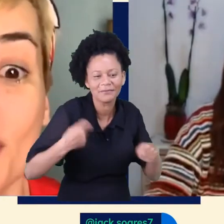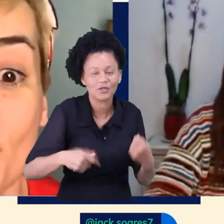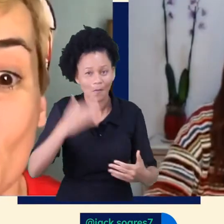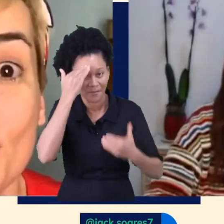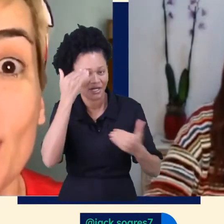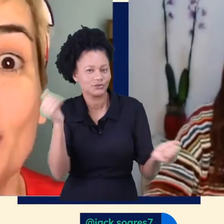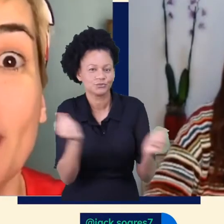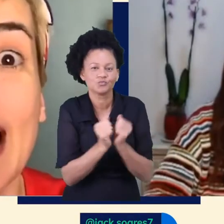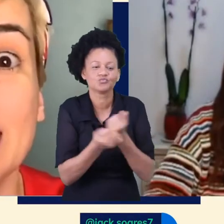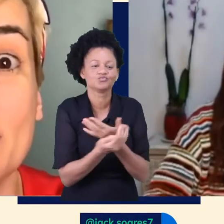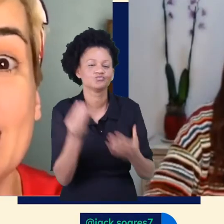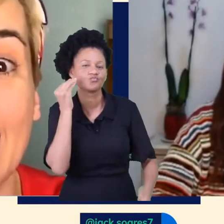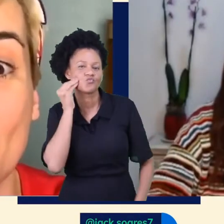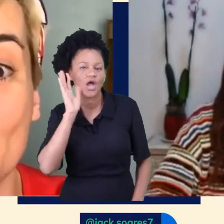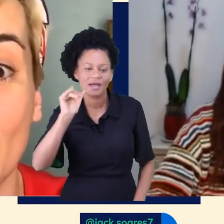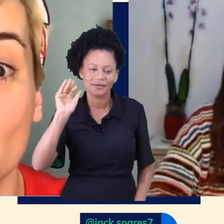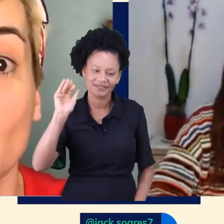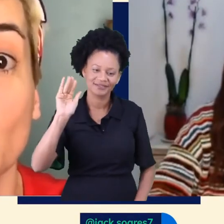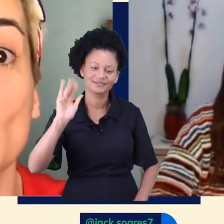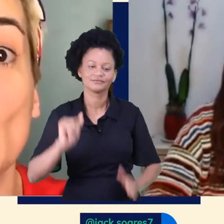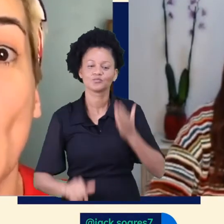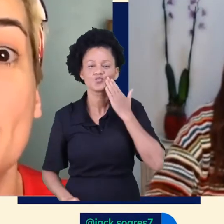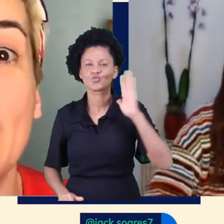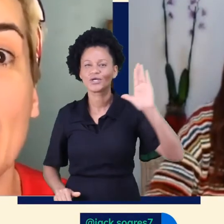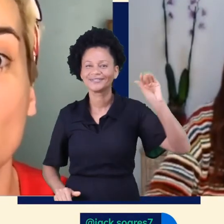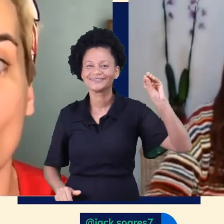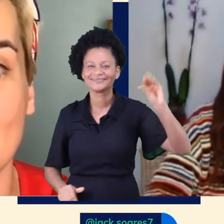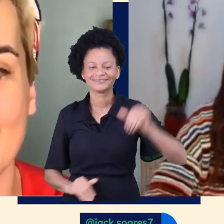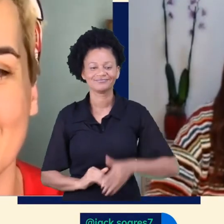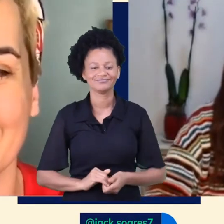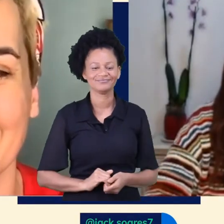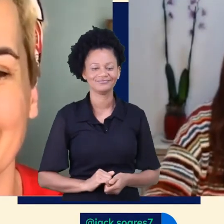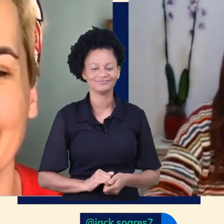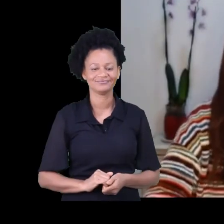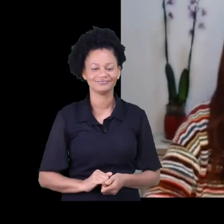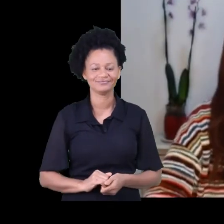necessária todo dia. Estamos aqui nos desconstruindo. Obrigada por estarem com a gente. Beijos!